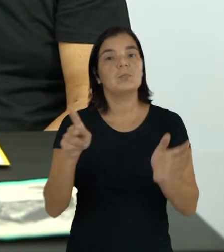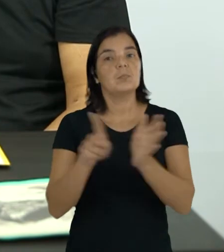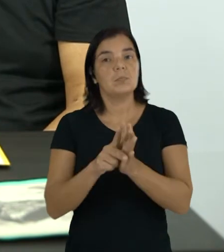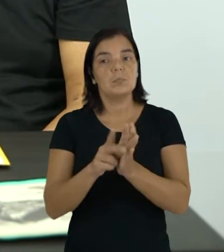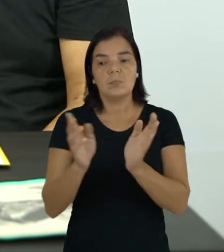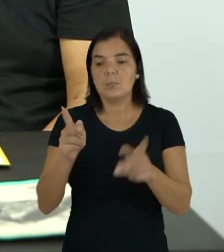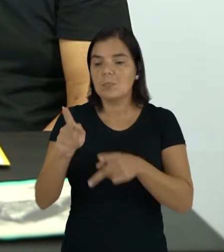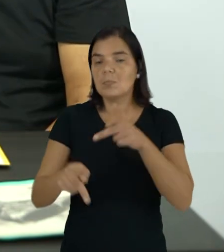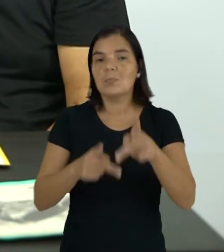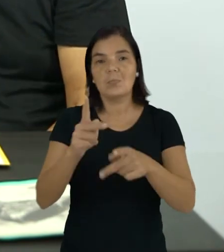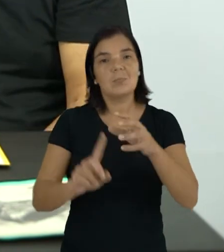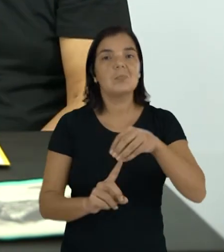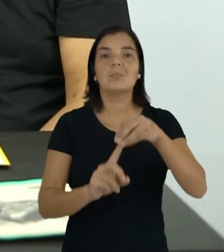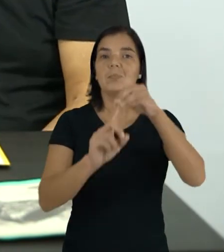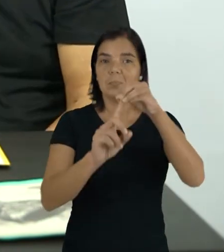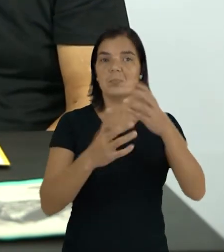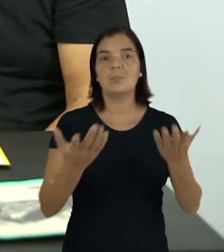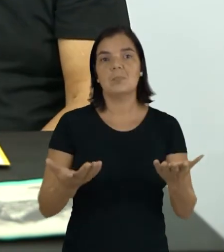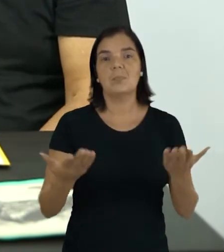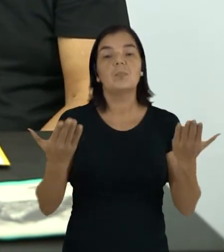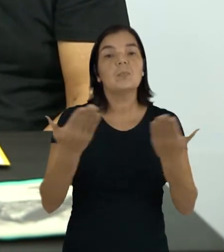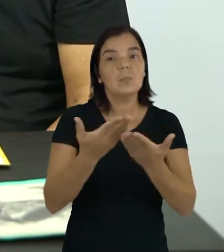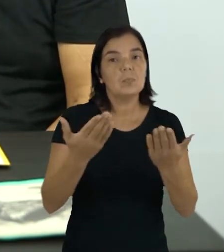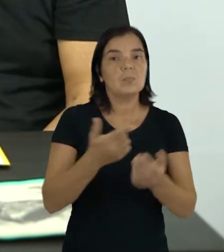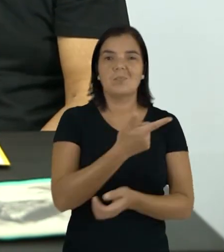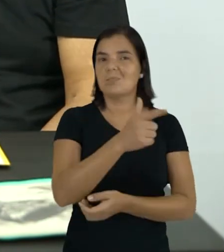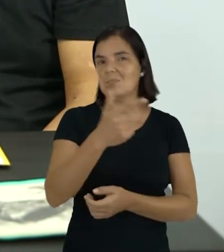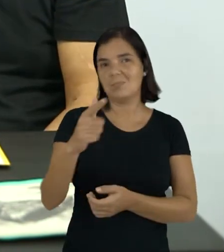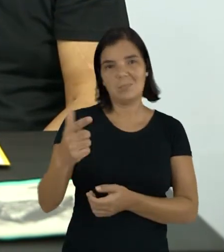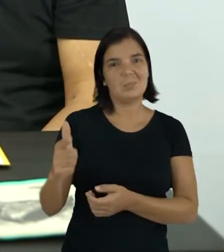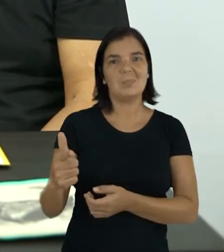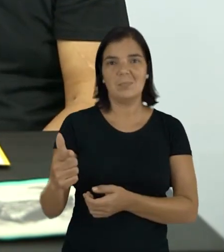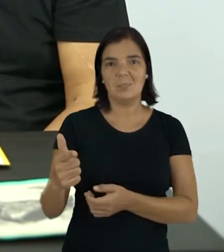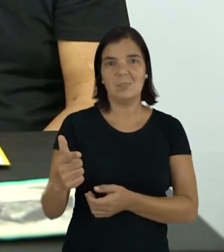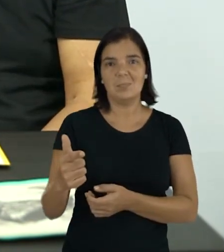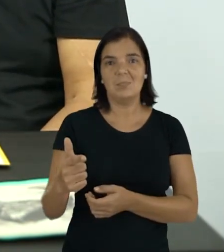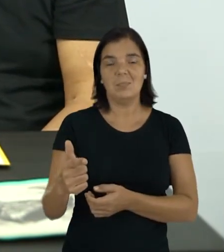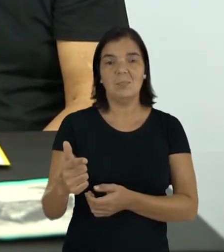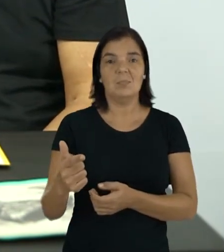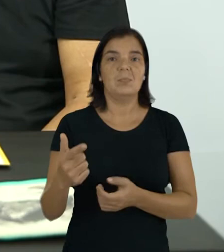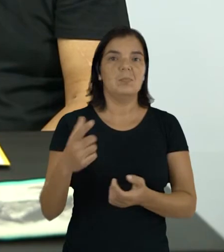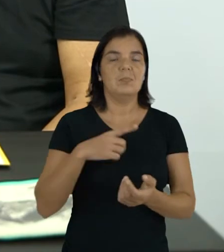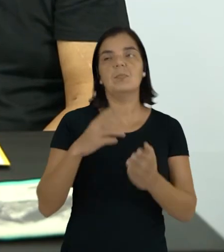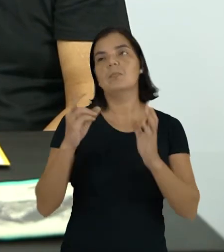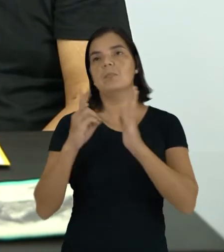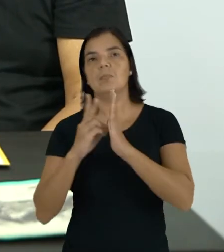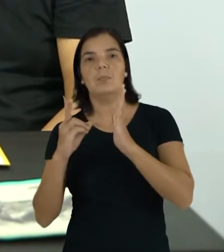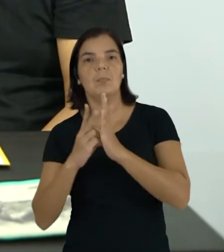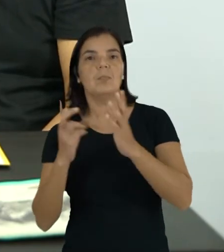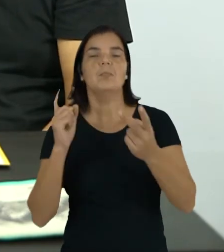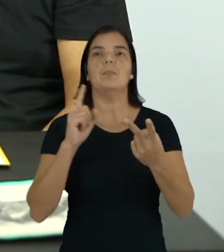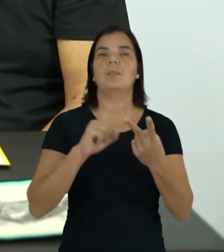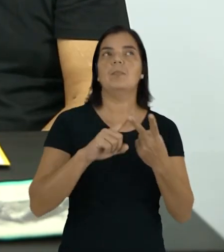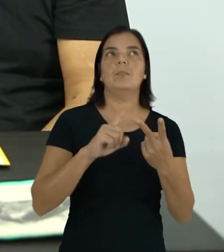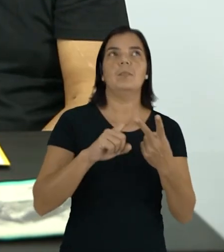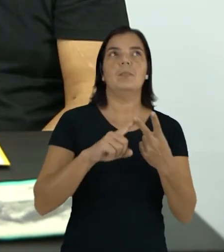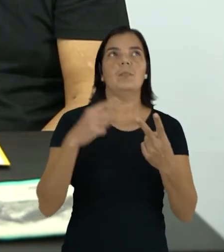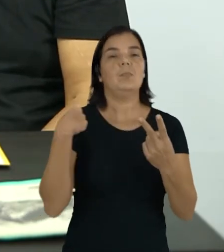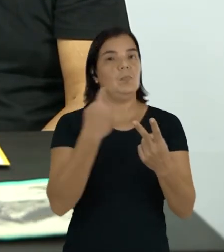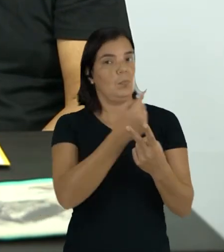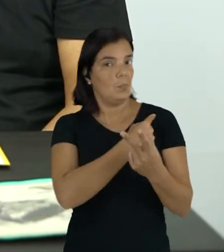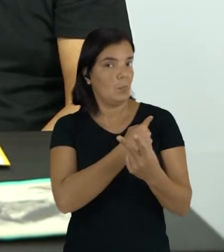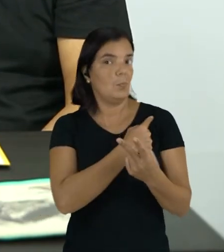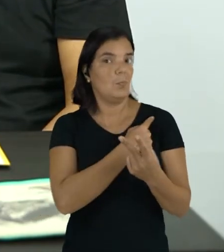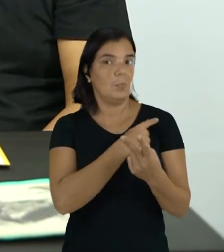de um povo só. Hoje nós não temos muita distinção. Claro, tem os indígenas, tem nós,